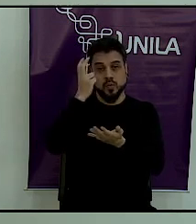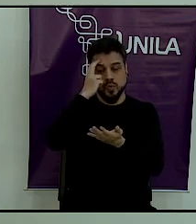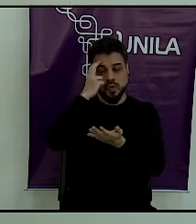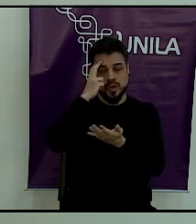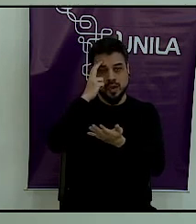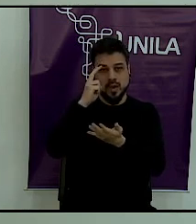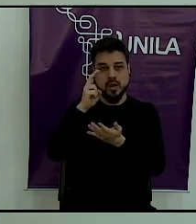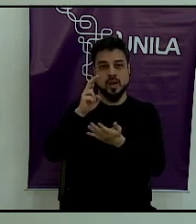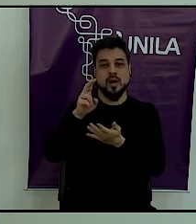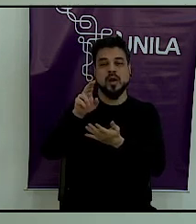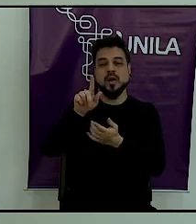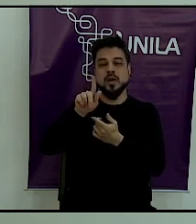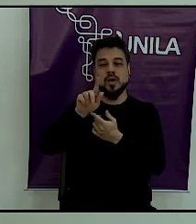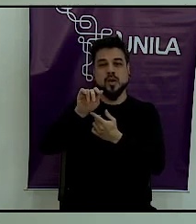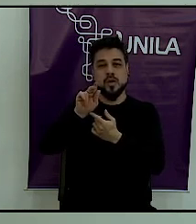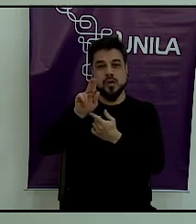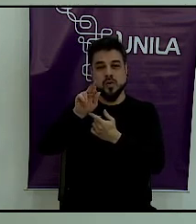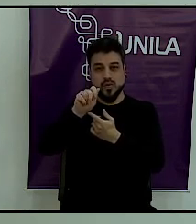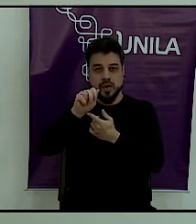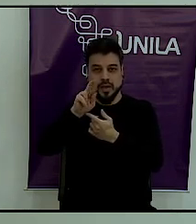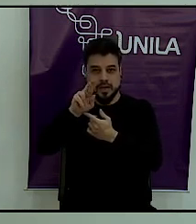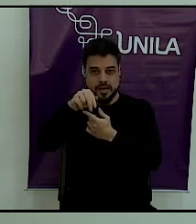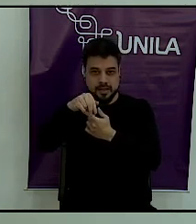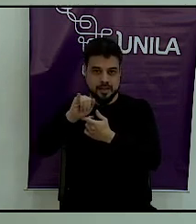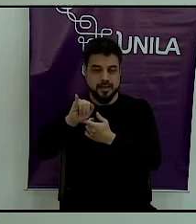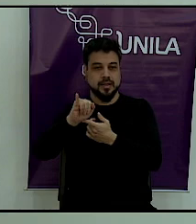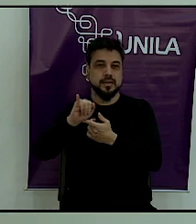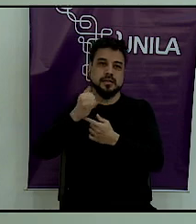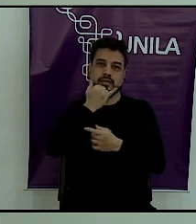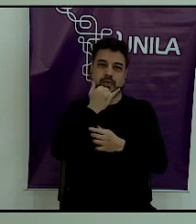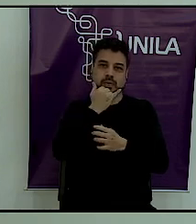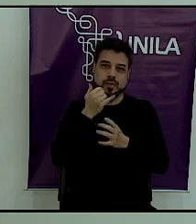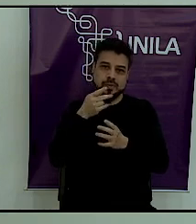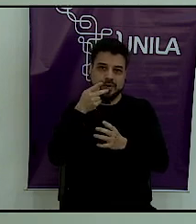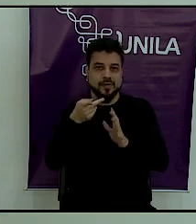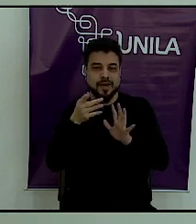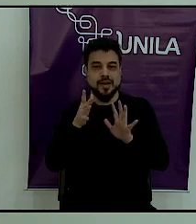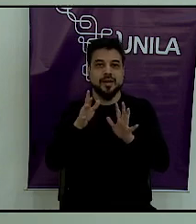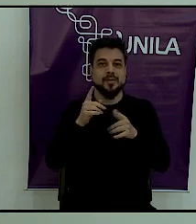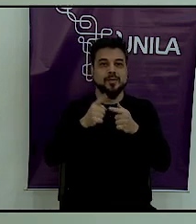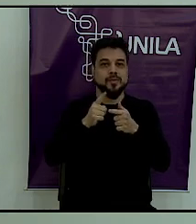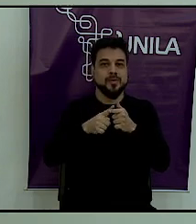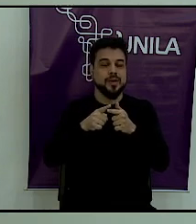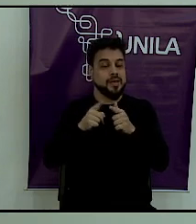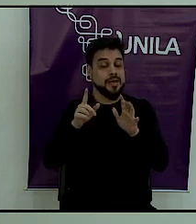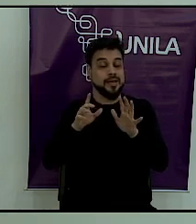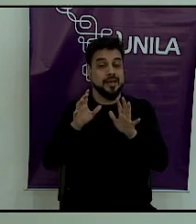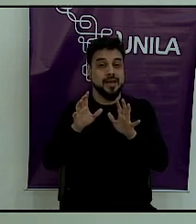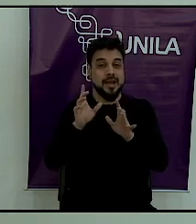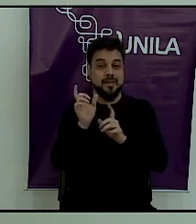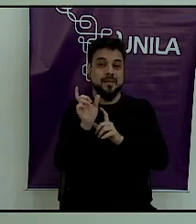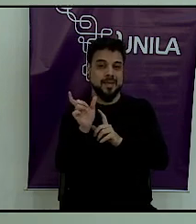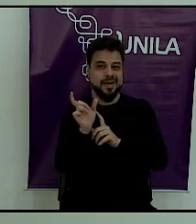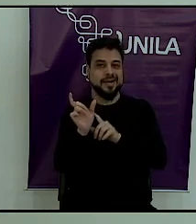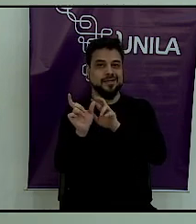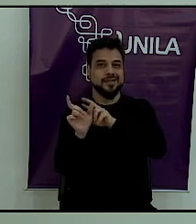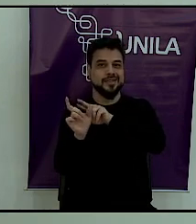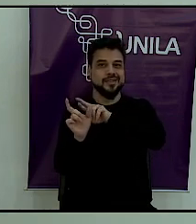território Avá-Maité. Me desculpem pela pronúncia, muito provavelmente devo ter pronunciado errado, mas eu estou